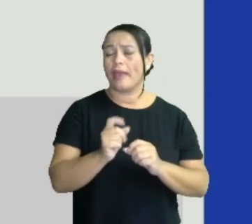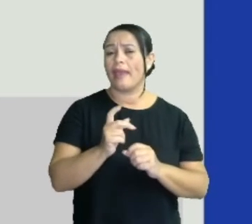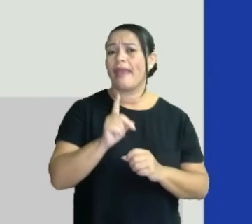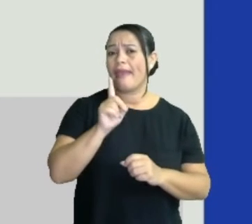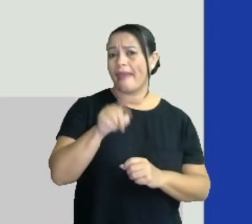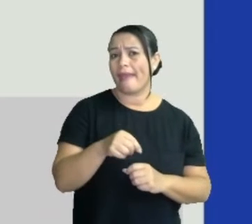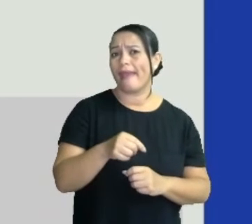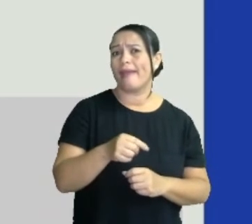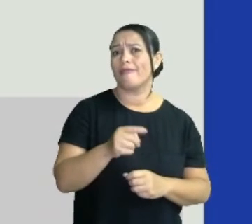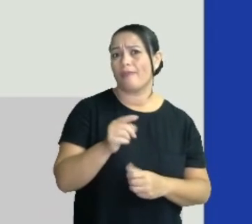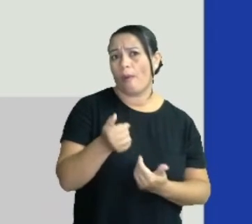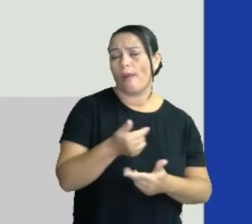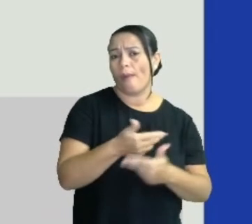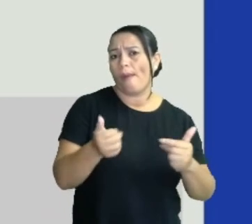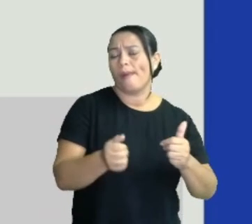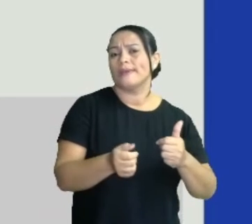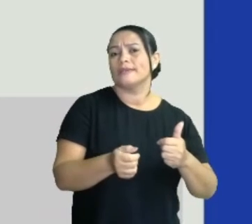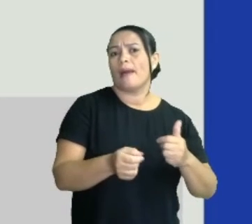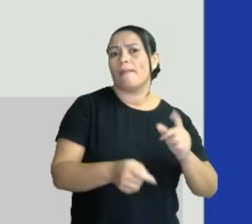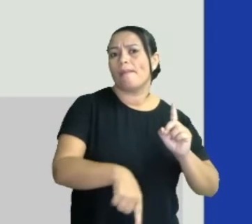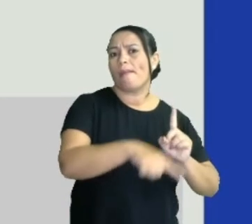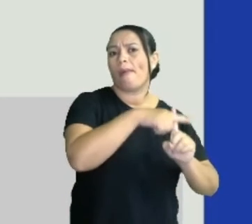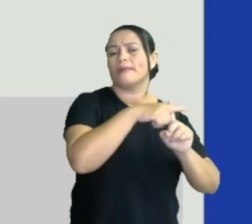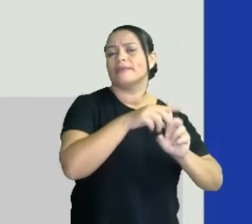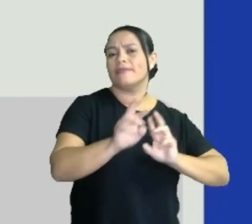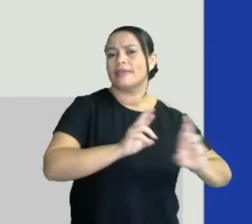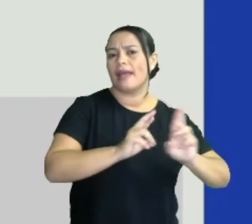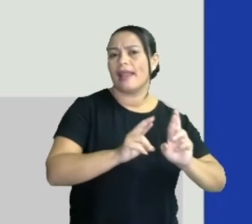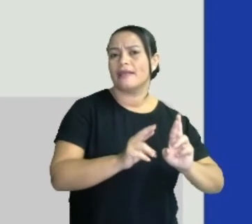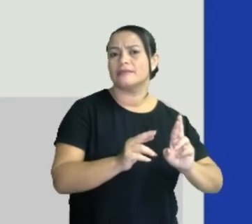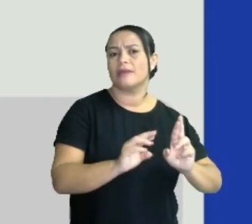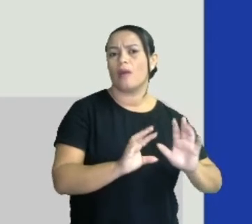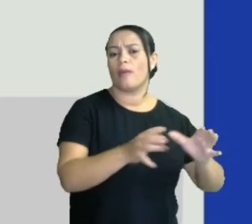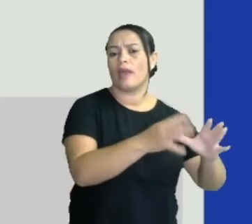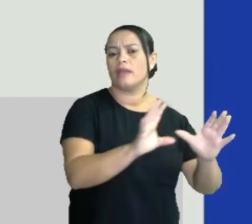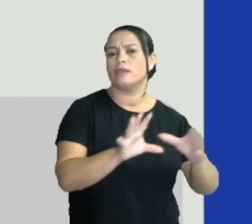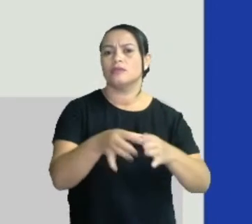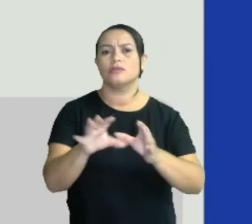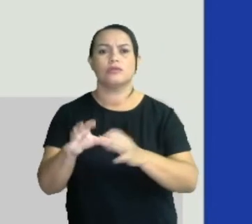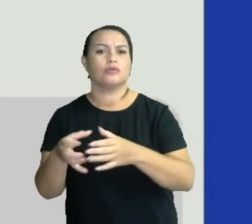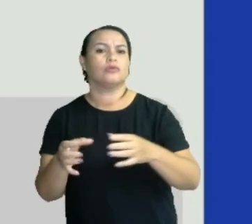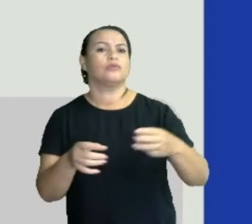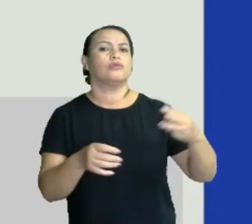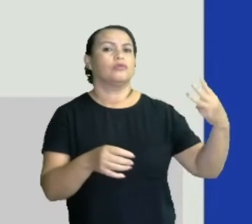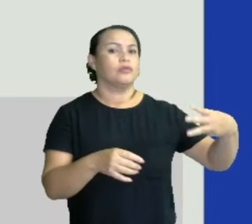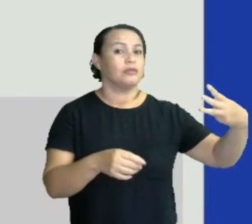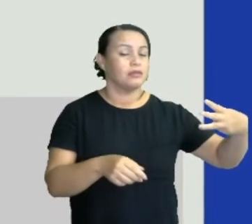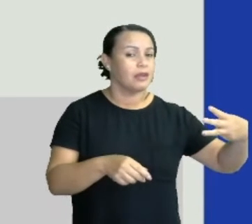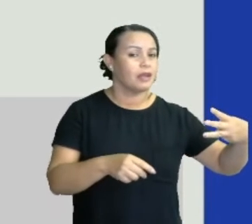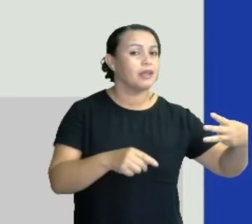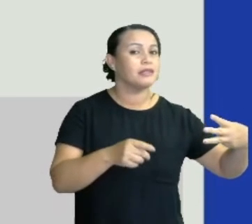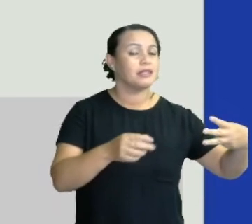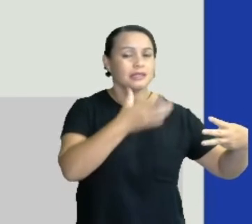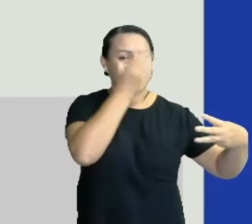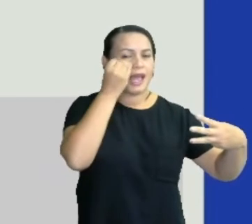traço positivo, essa relação entre esses três povos, a gente esquece de falar que foi uma